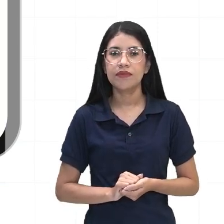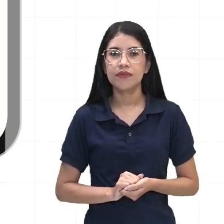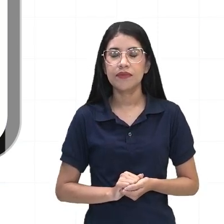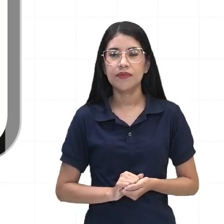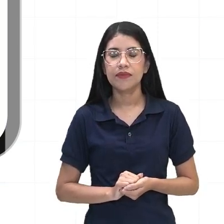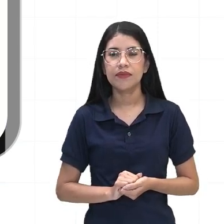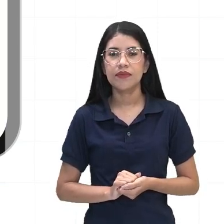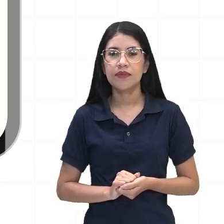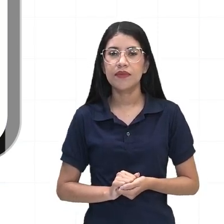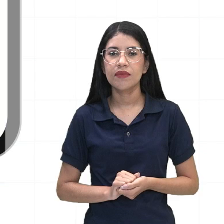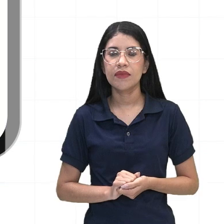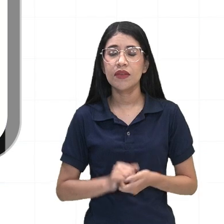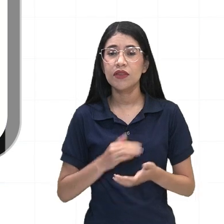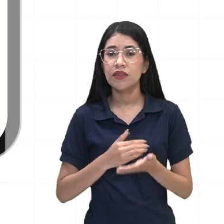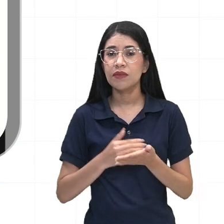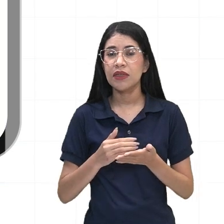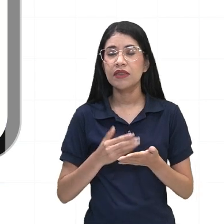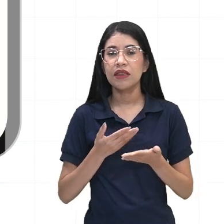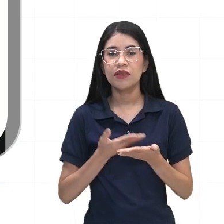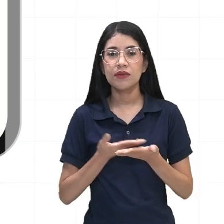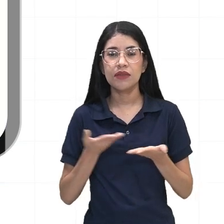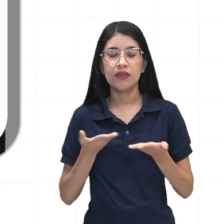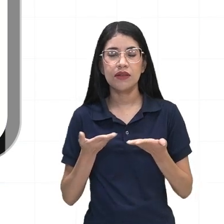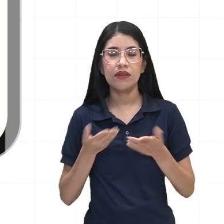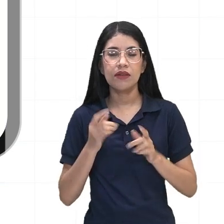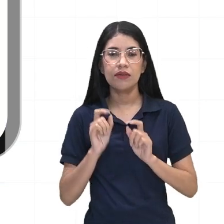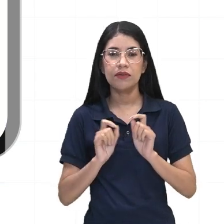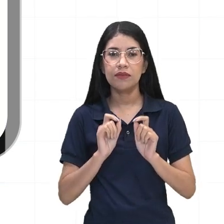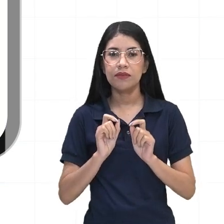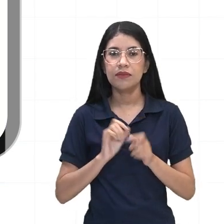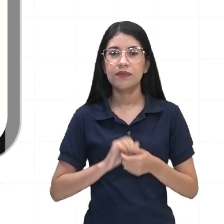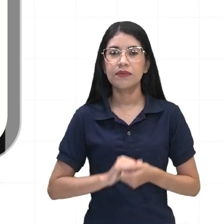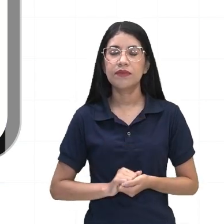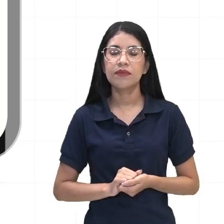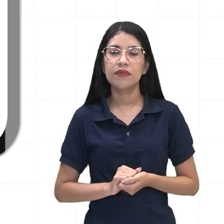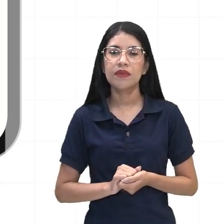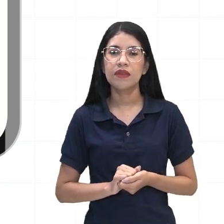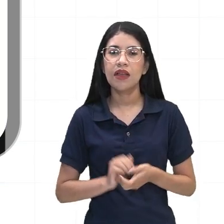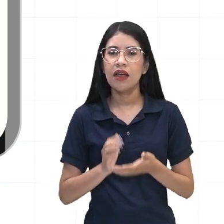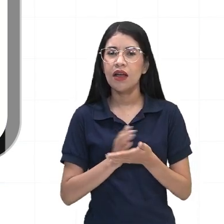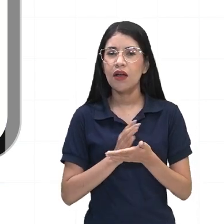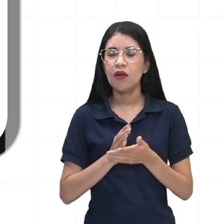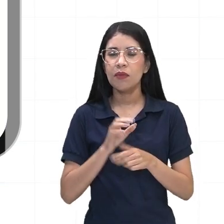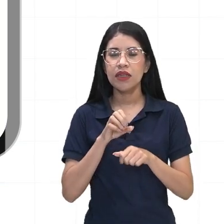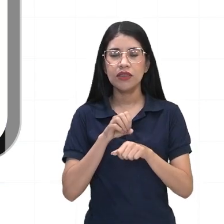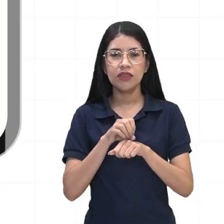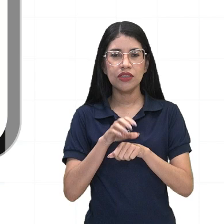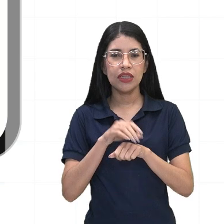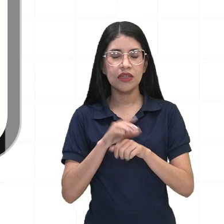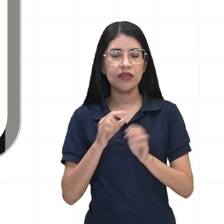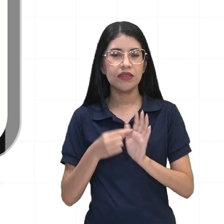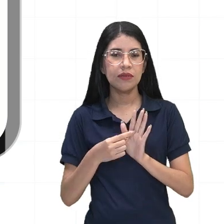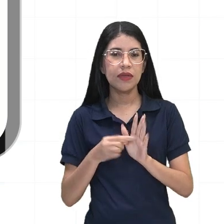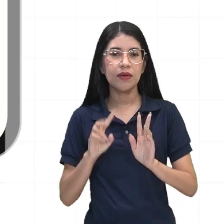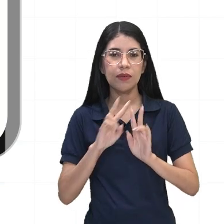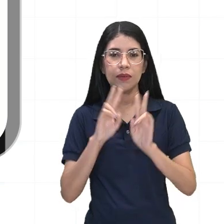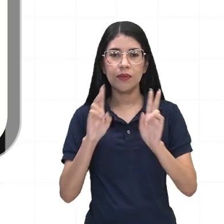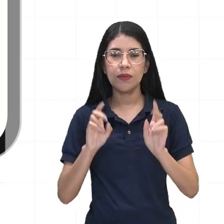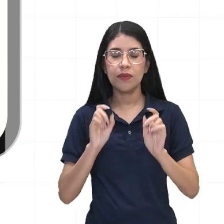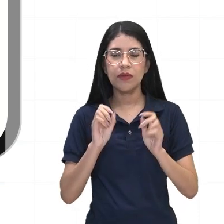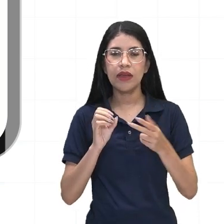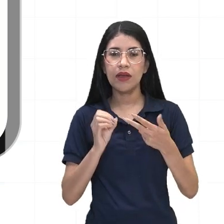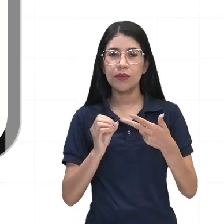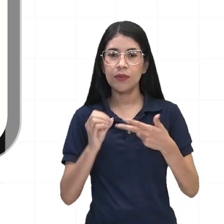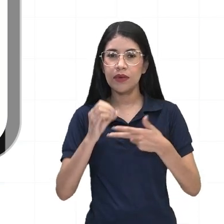mesmo. Nós vamos começar a verificar algumas dicas sobre a avaliação